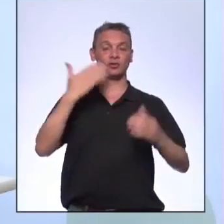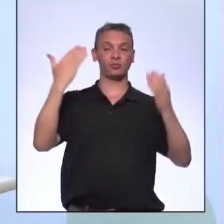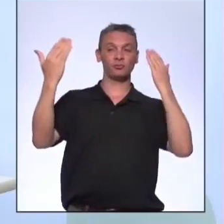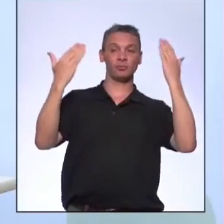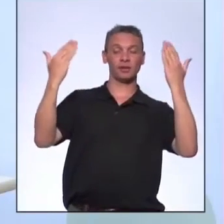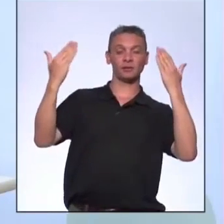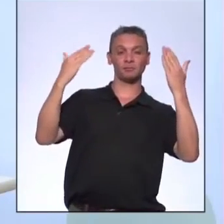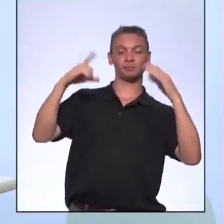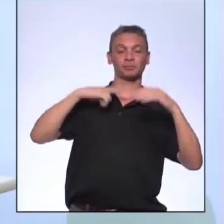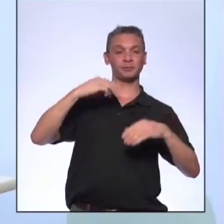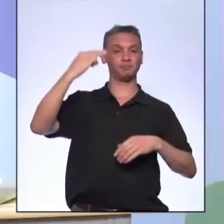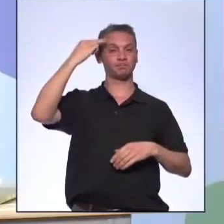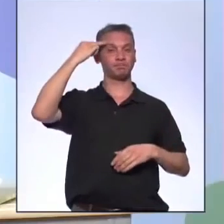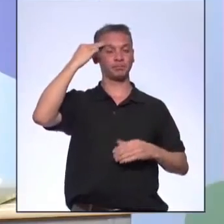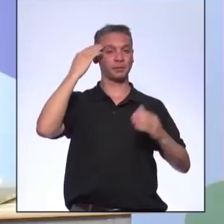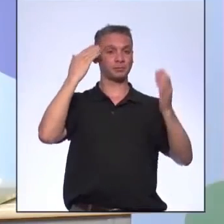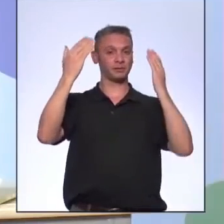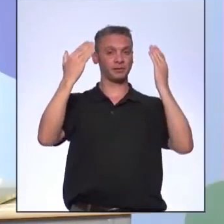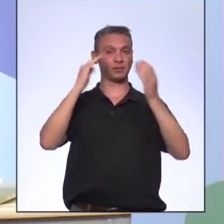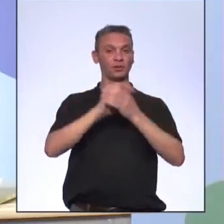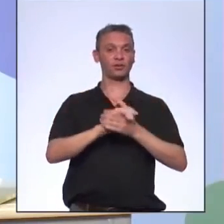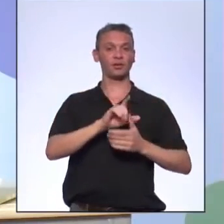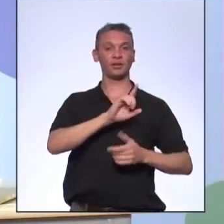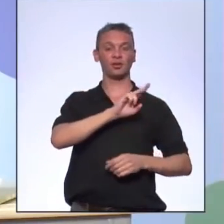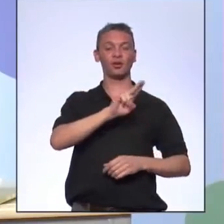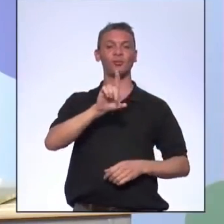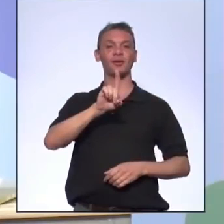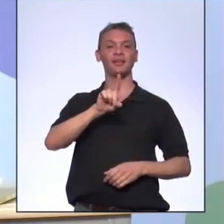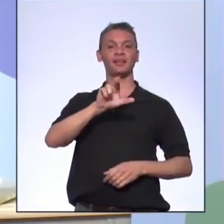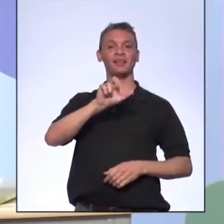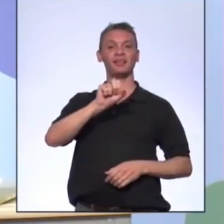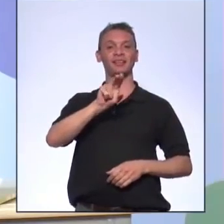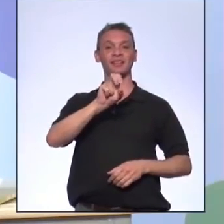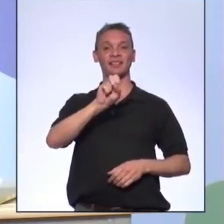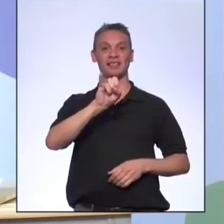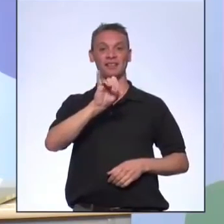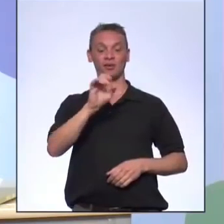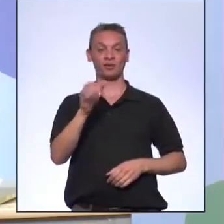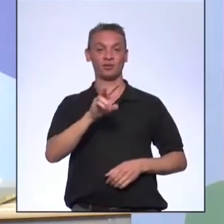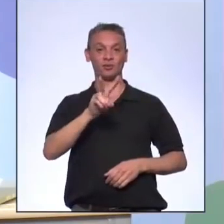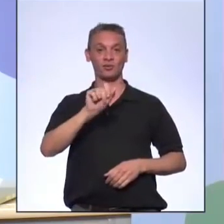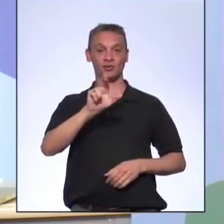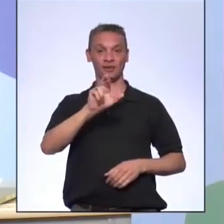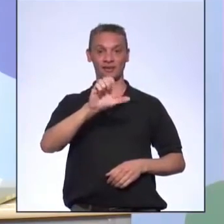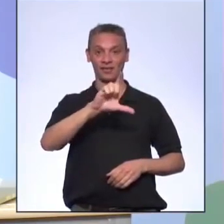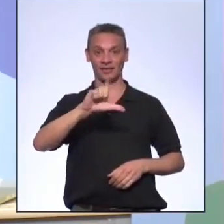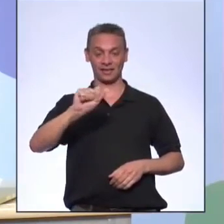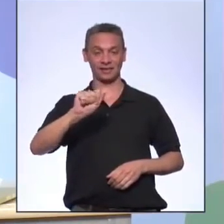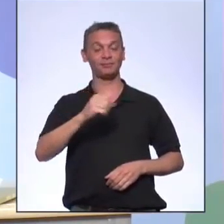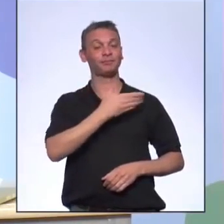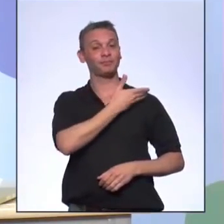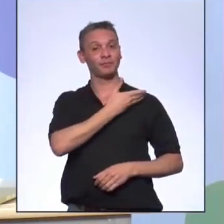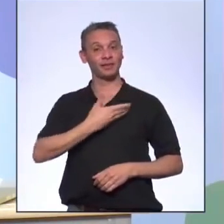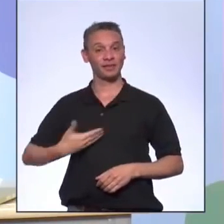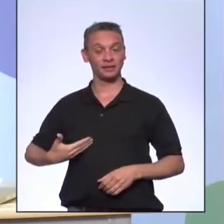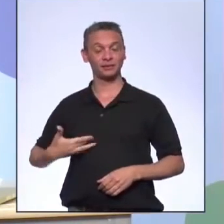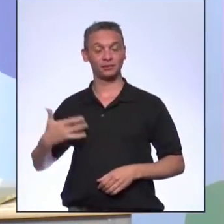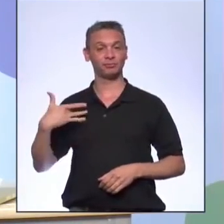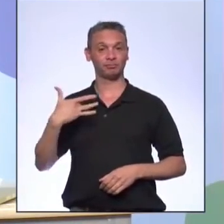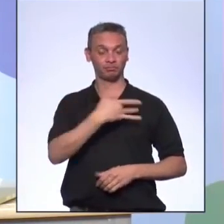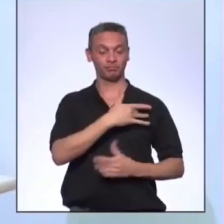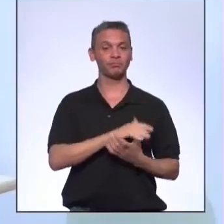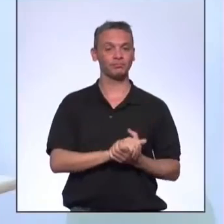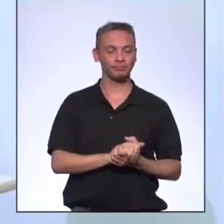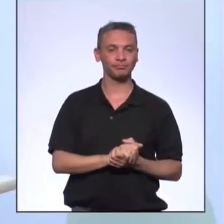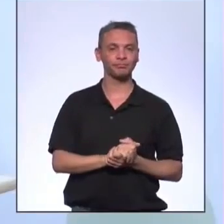psicólogos. Sim, colocaram também o Drauzio Varela. Colocou aqui no então, saúde ainda pública. a avalanche continua, entre a gente